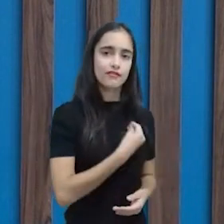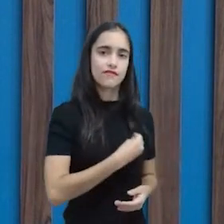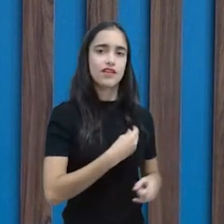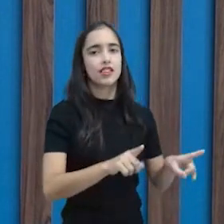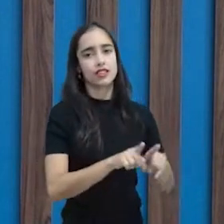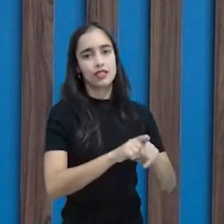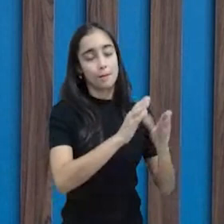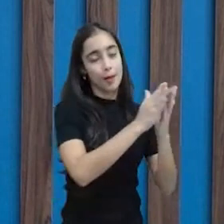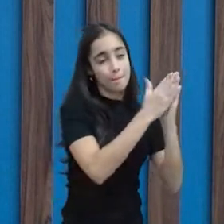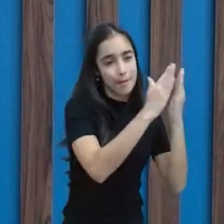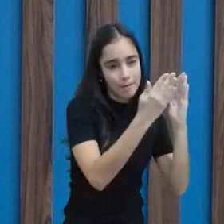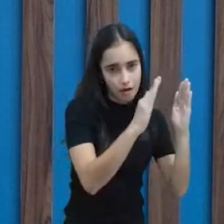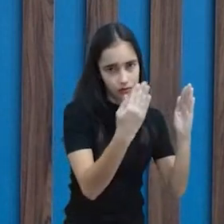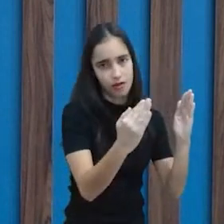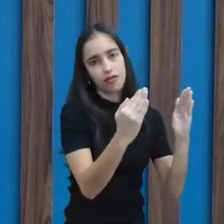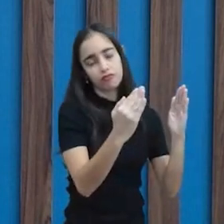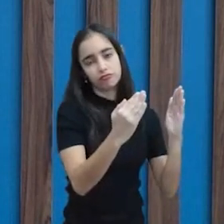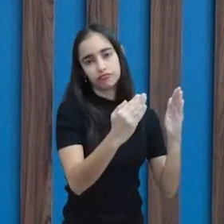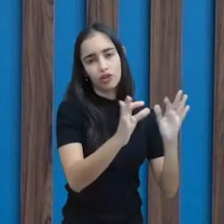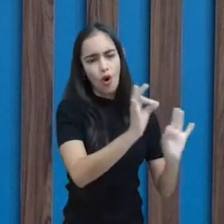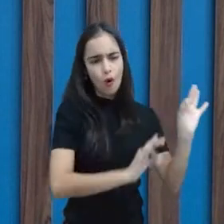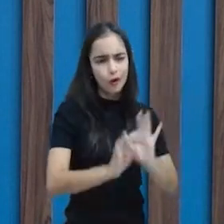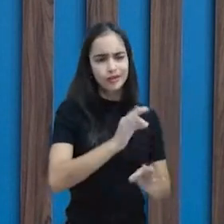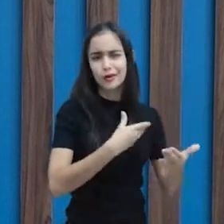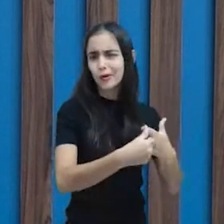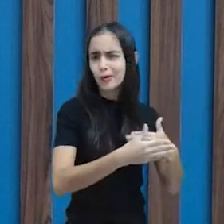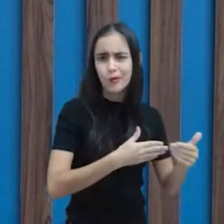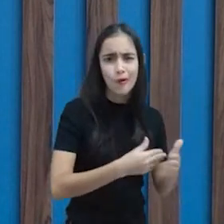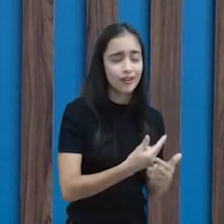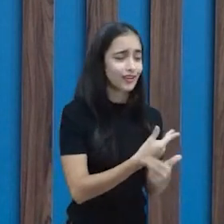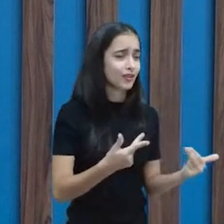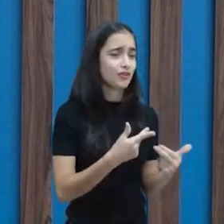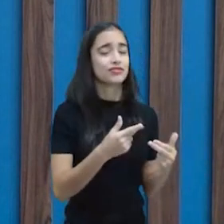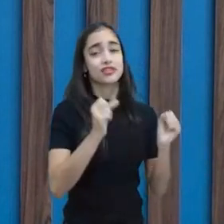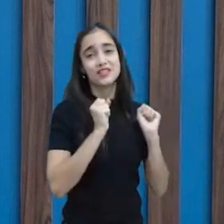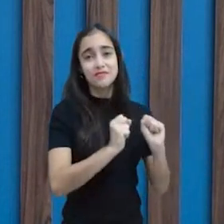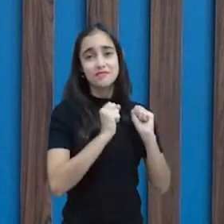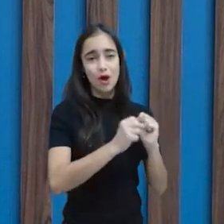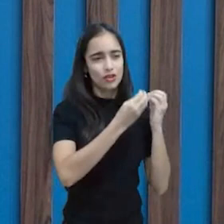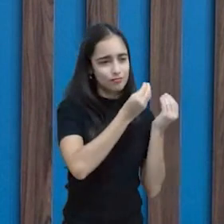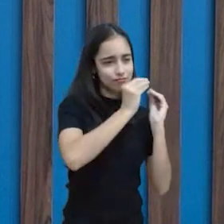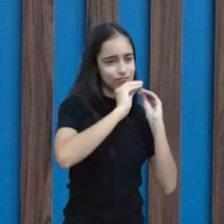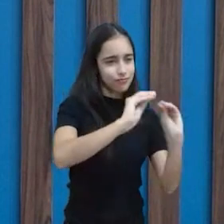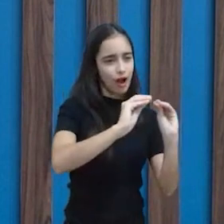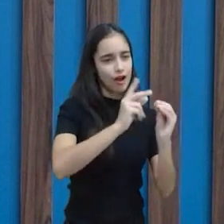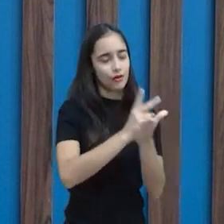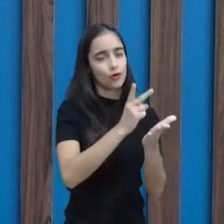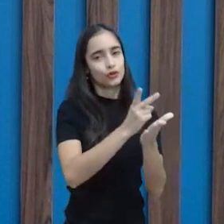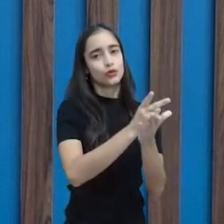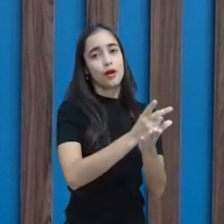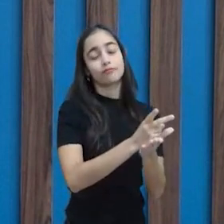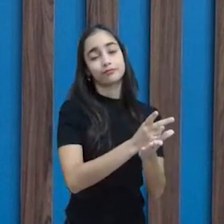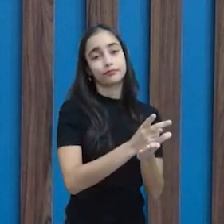né, professora? Monta lá qualquer móvelzinho, né, que possa ficar ali, que as crianças,